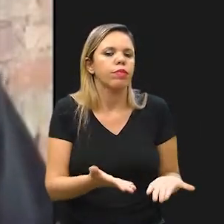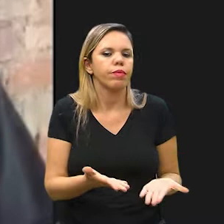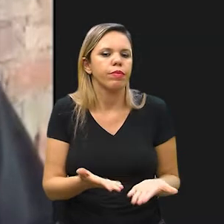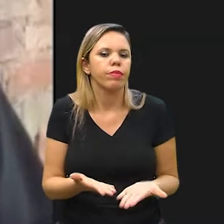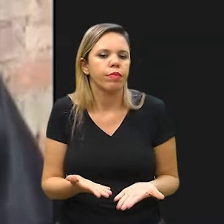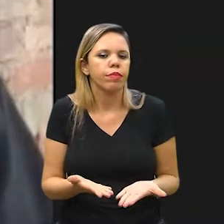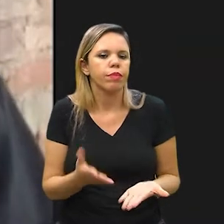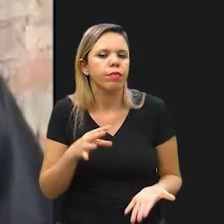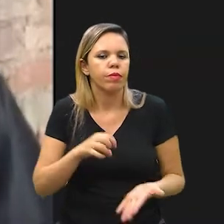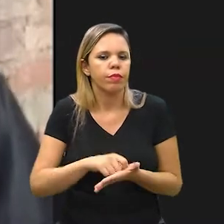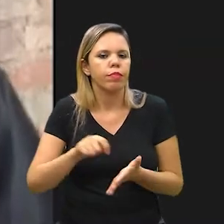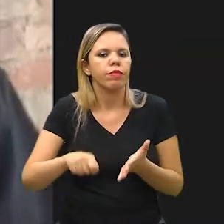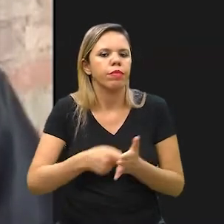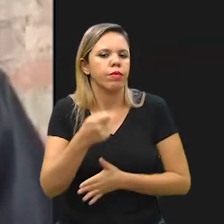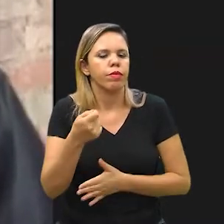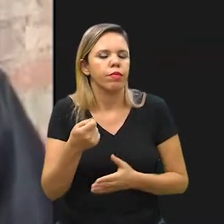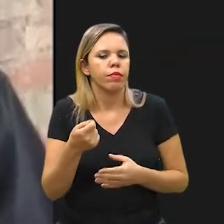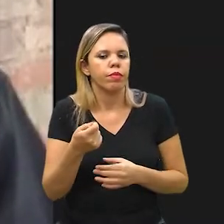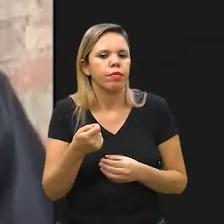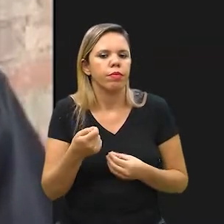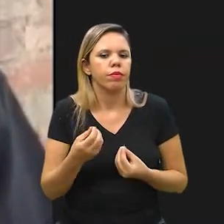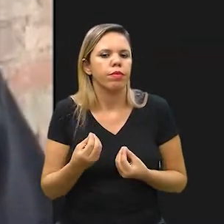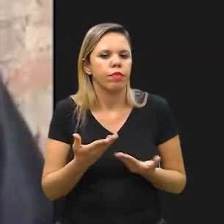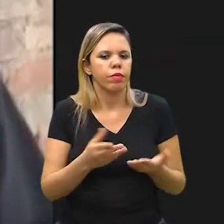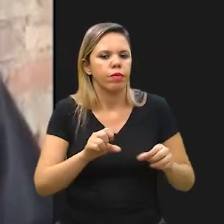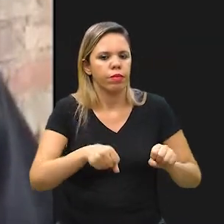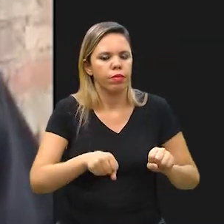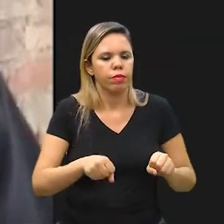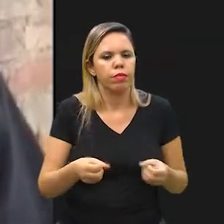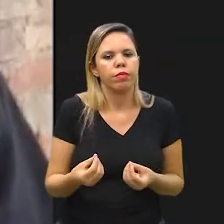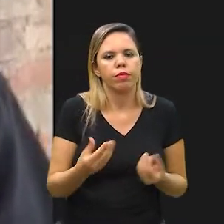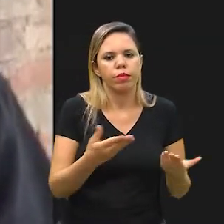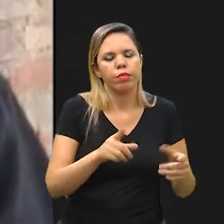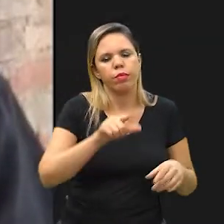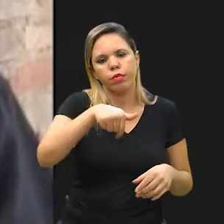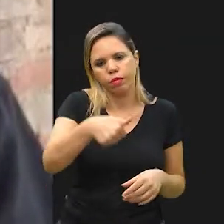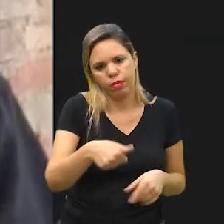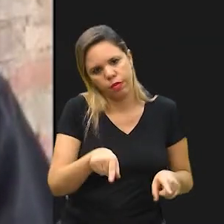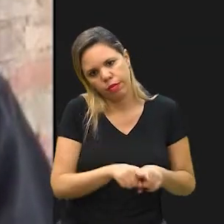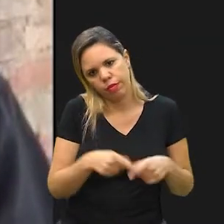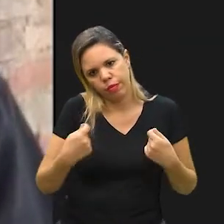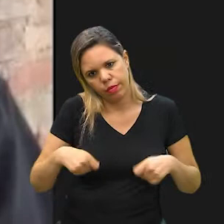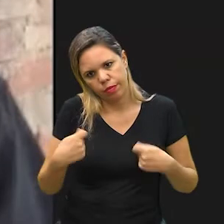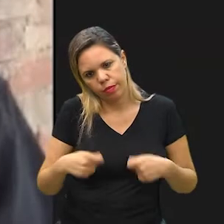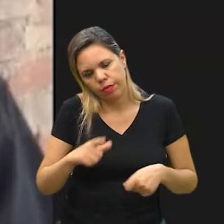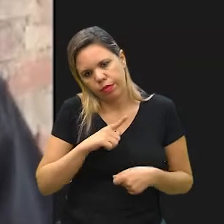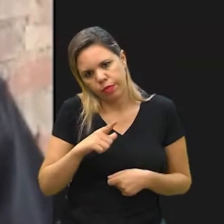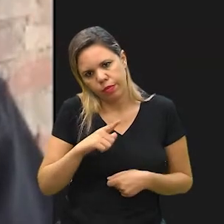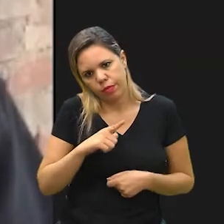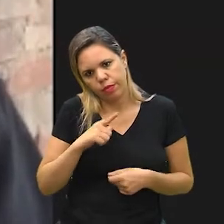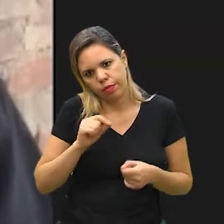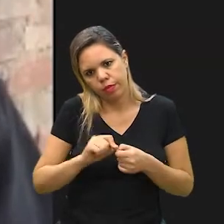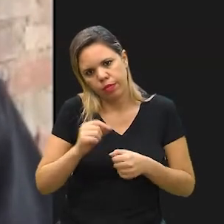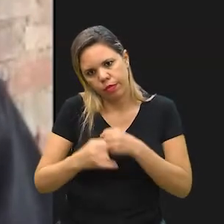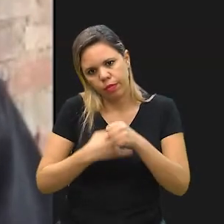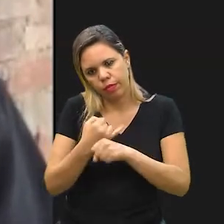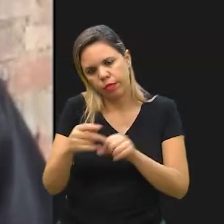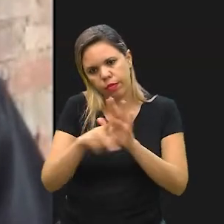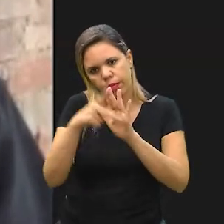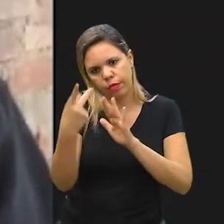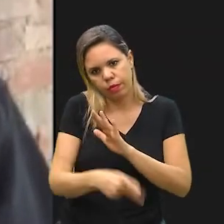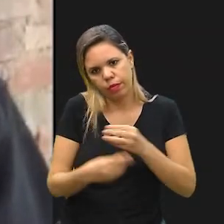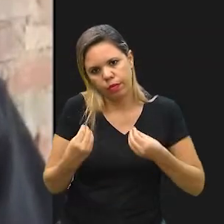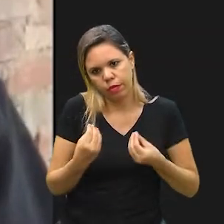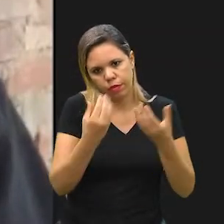já me cadastrei. E logo depois também aí eu também tive a necessidade de fazer um site próprio também